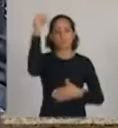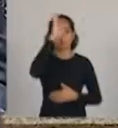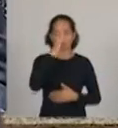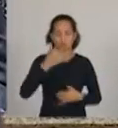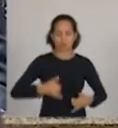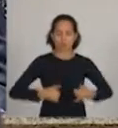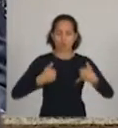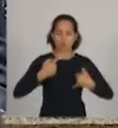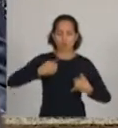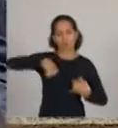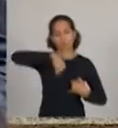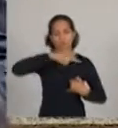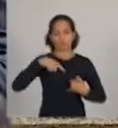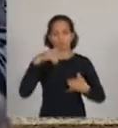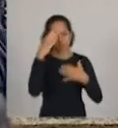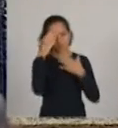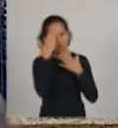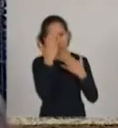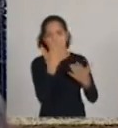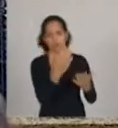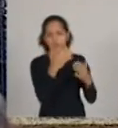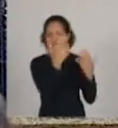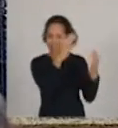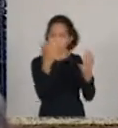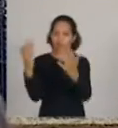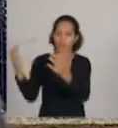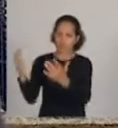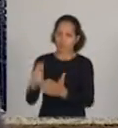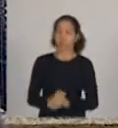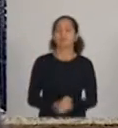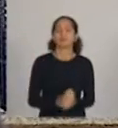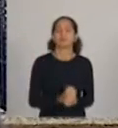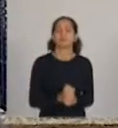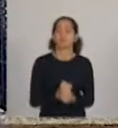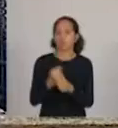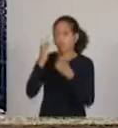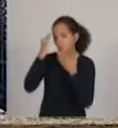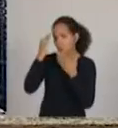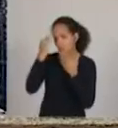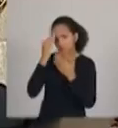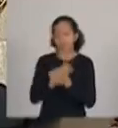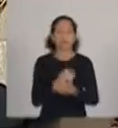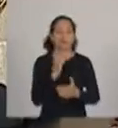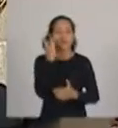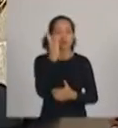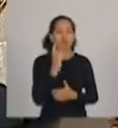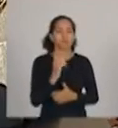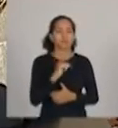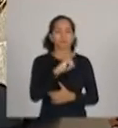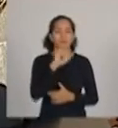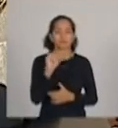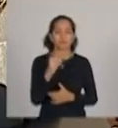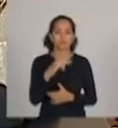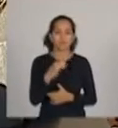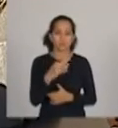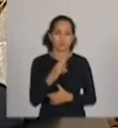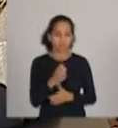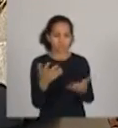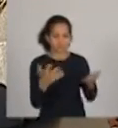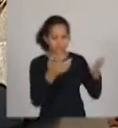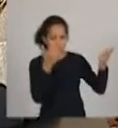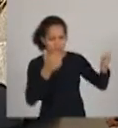Parabéns, homenageado, parabéns, deputado Torino. Obrigado. Agora, deputada Janete. Deputada Janete,